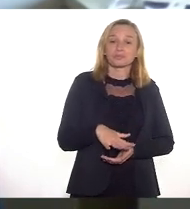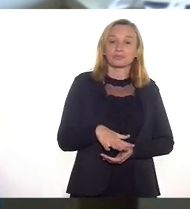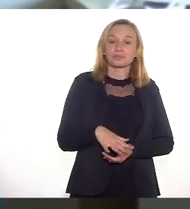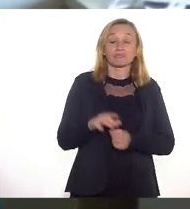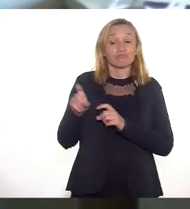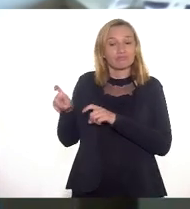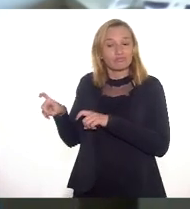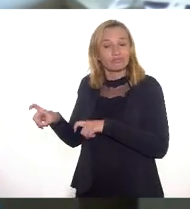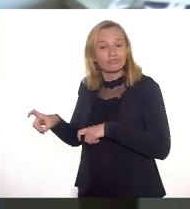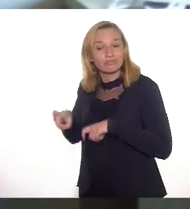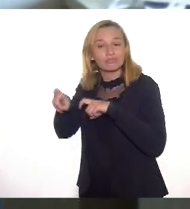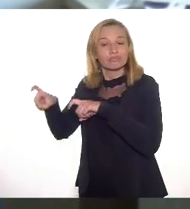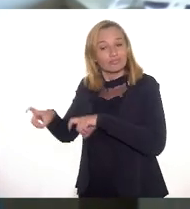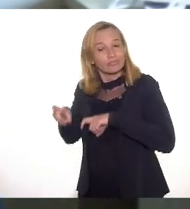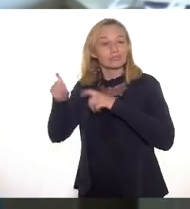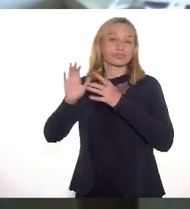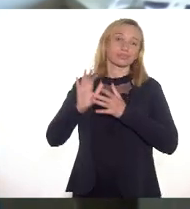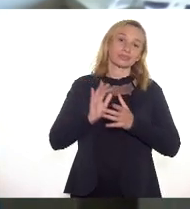fazendária.